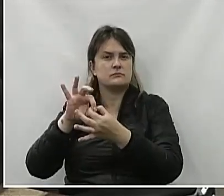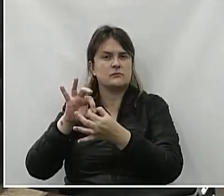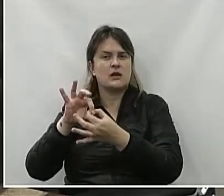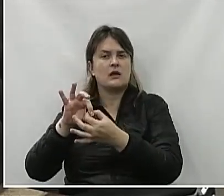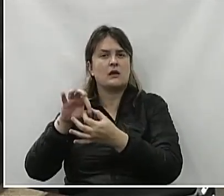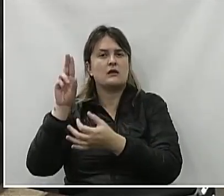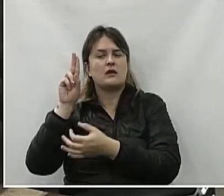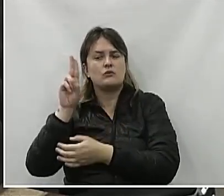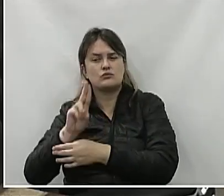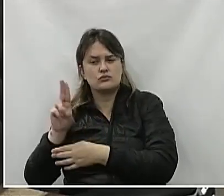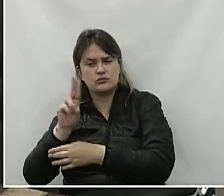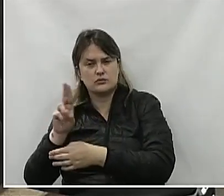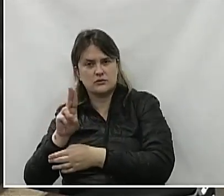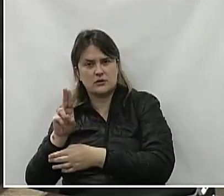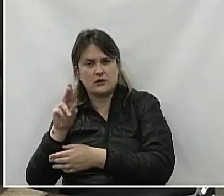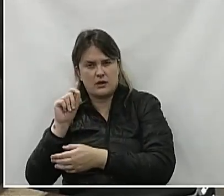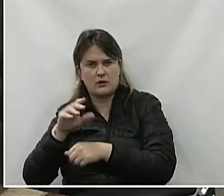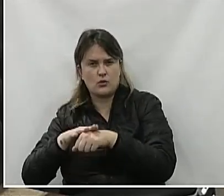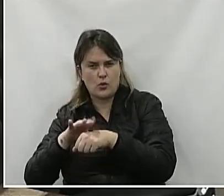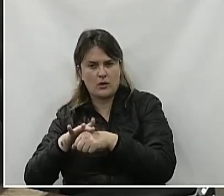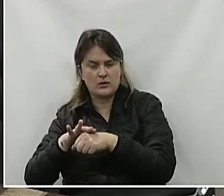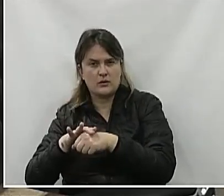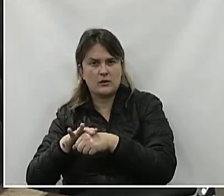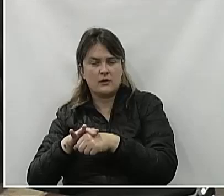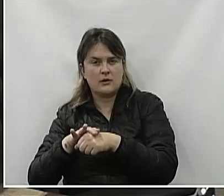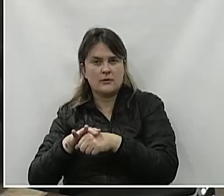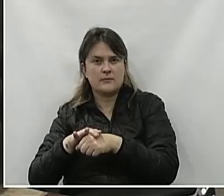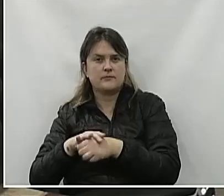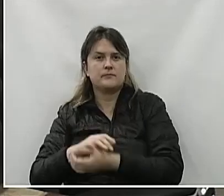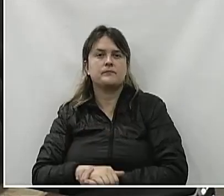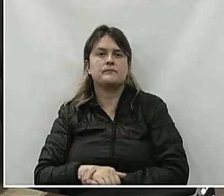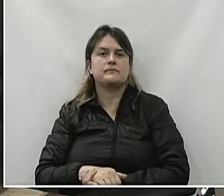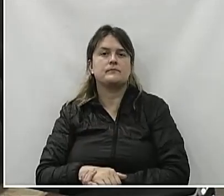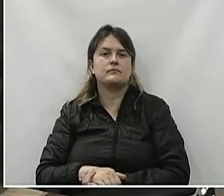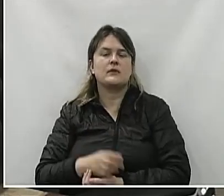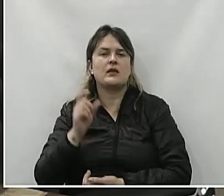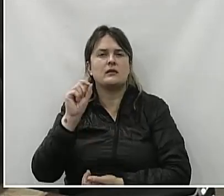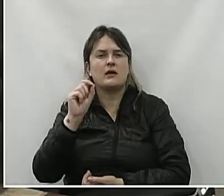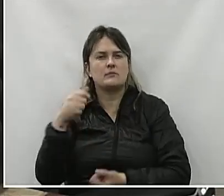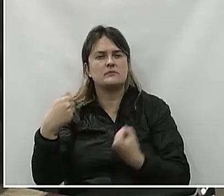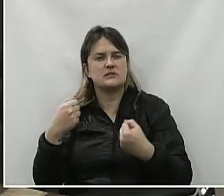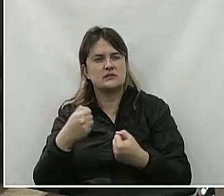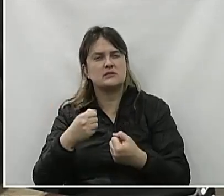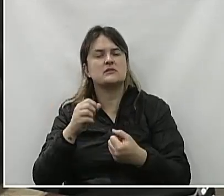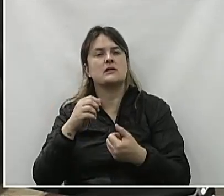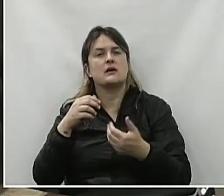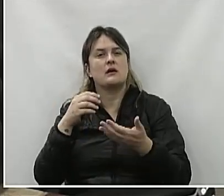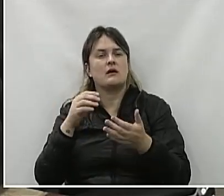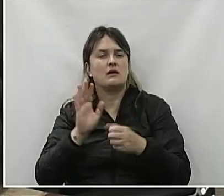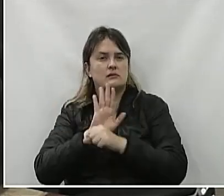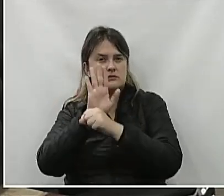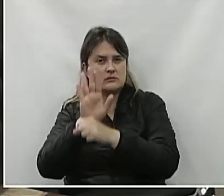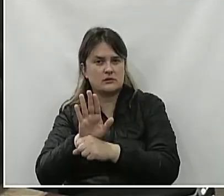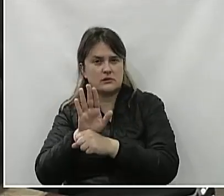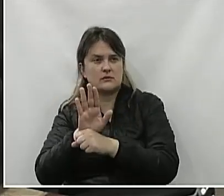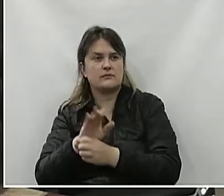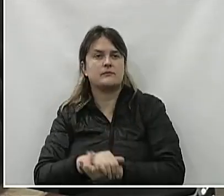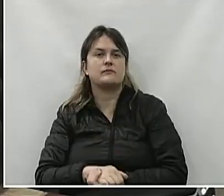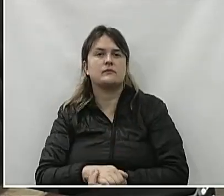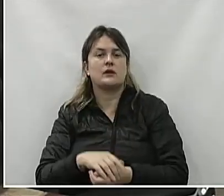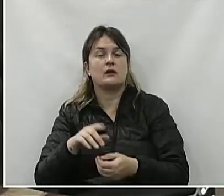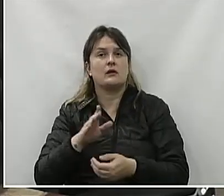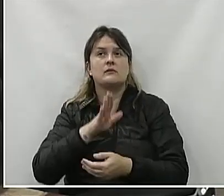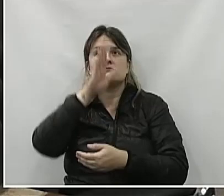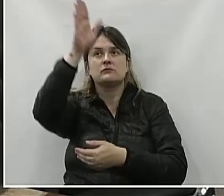o usuário aquele povo que está toda hora necessitando de ajuda e os